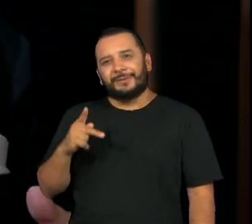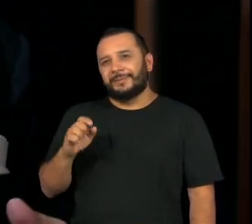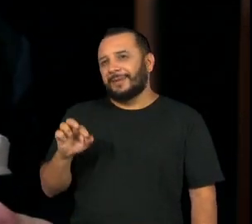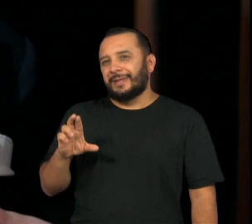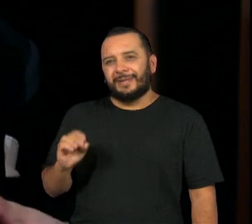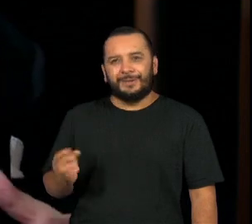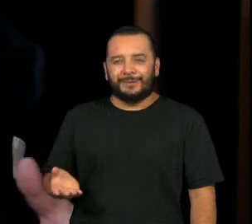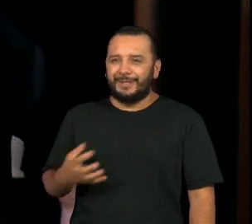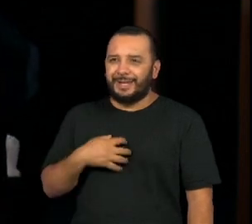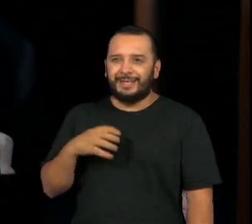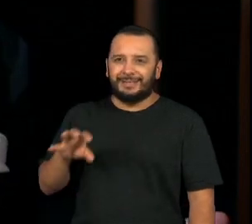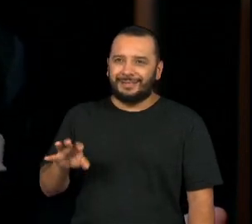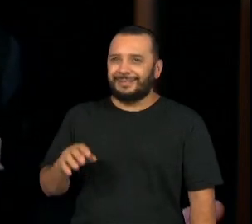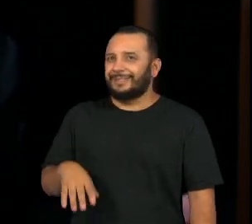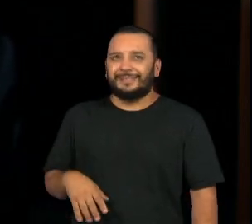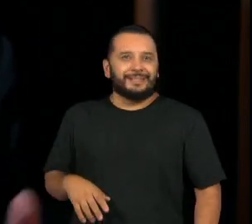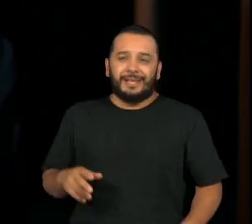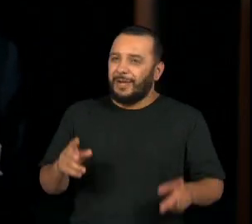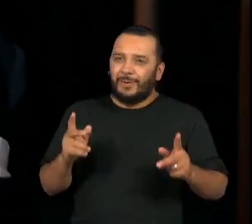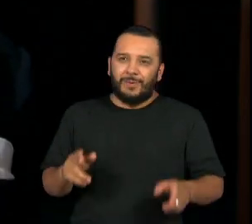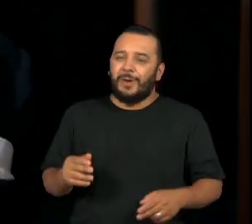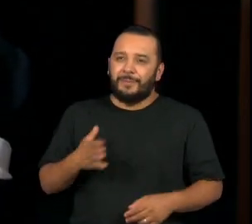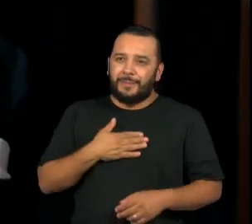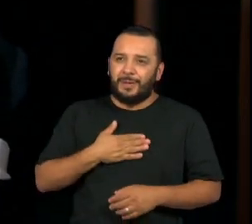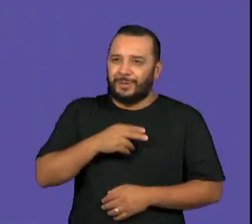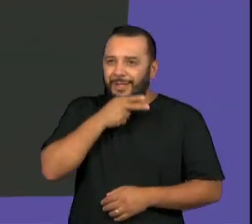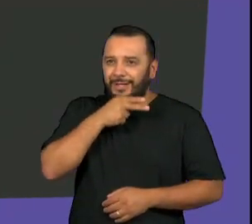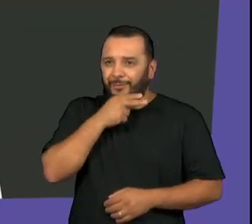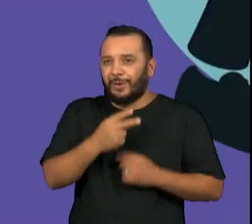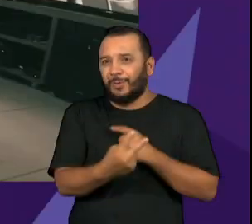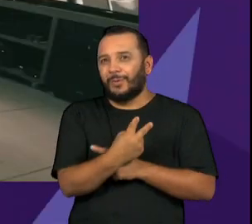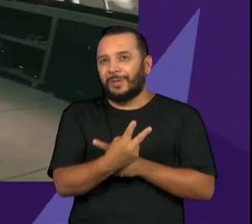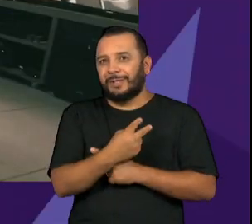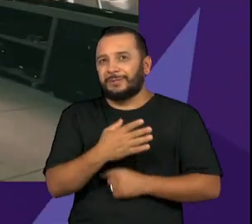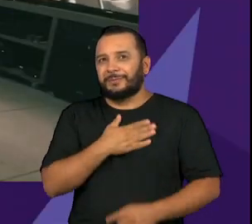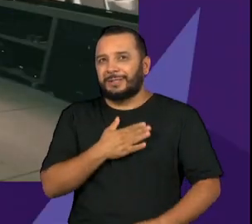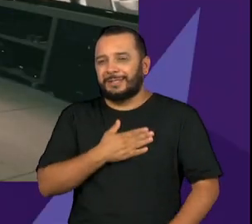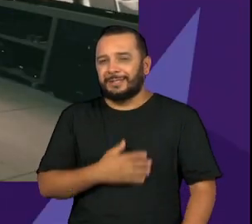assim, ele é tipo o meu tataravô quase, né? Ele cuida de mim.